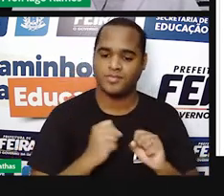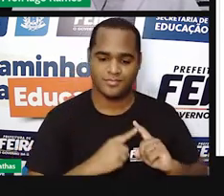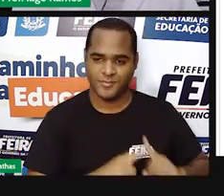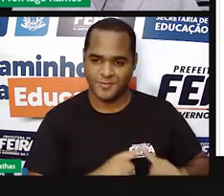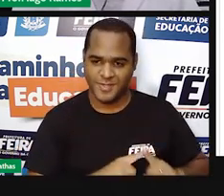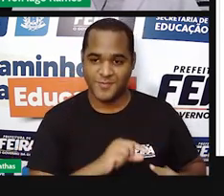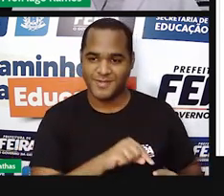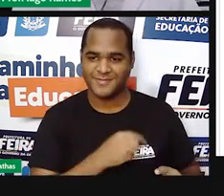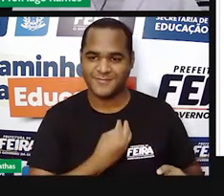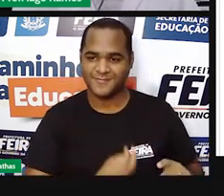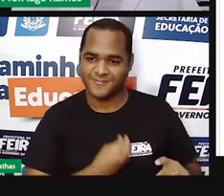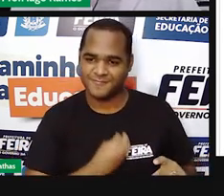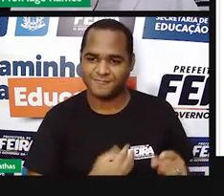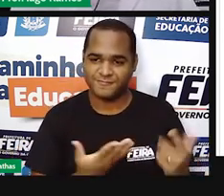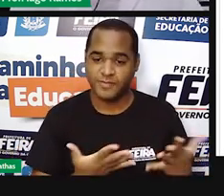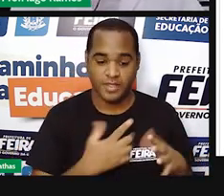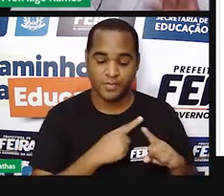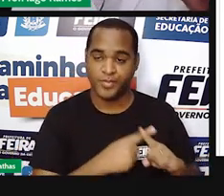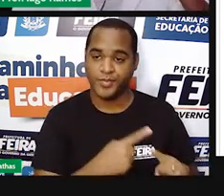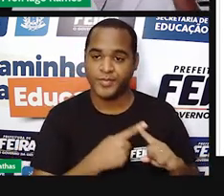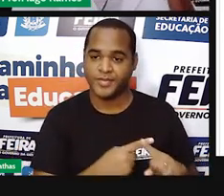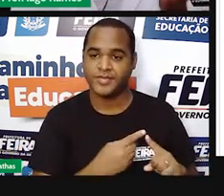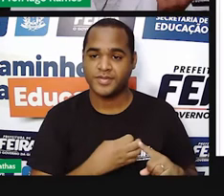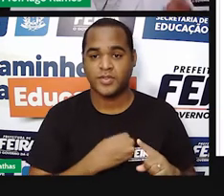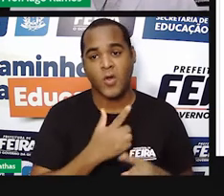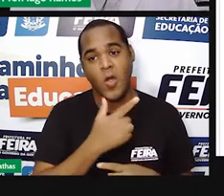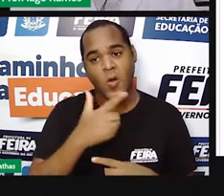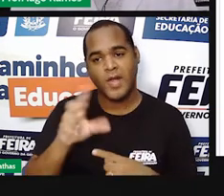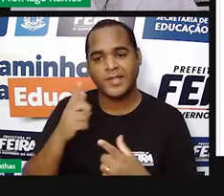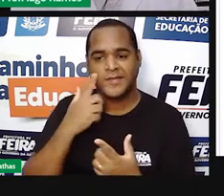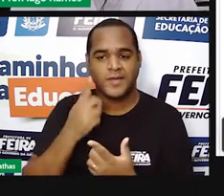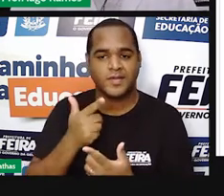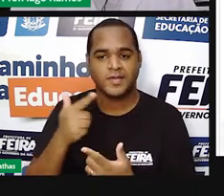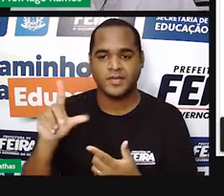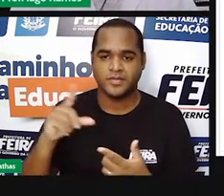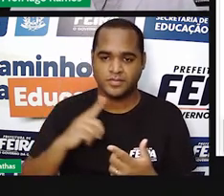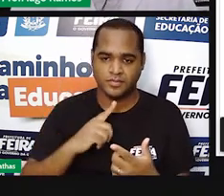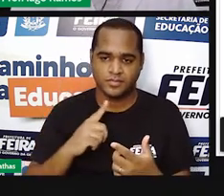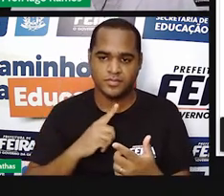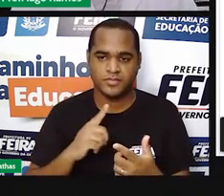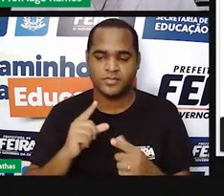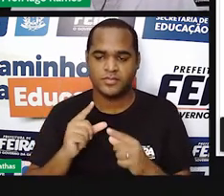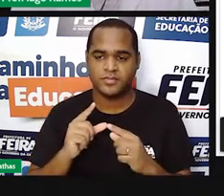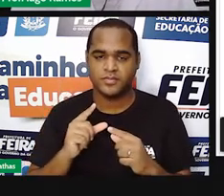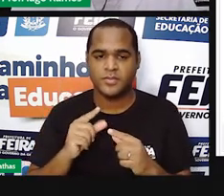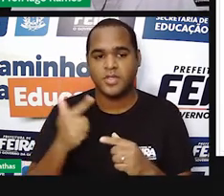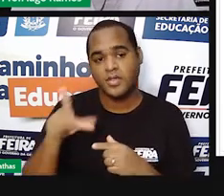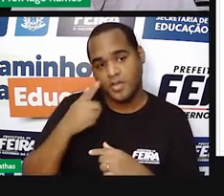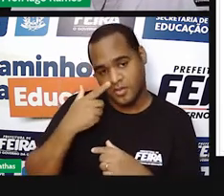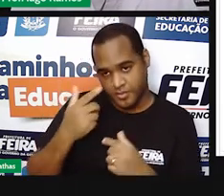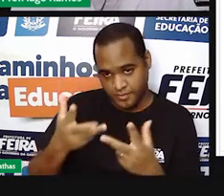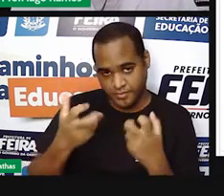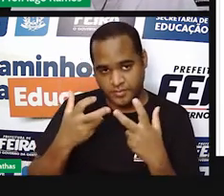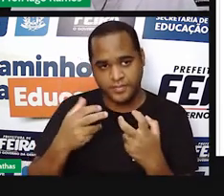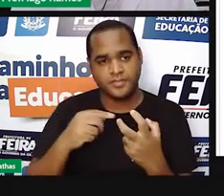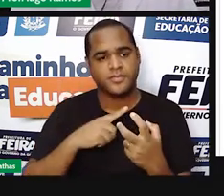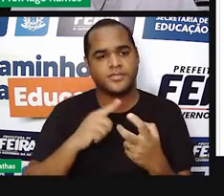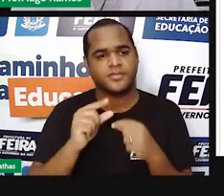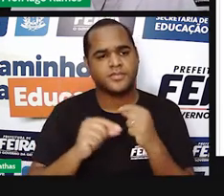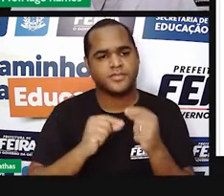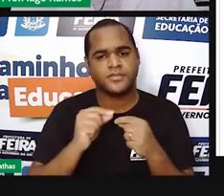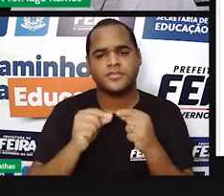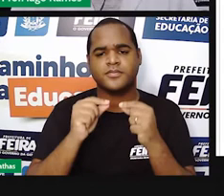bloquear aqui pronto bloqueio aqui a próxima jogada sou eu que estou com círculo mas aí eu venço aqui ó